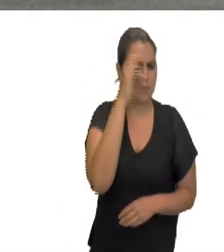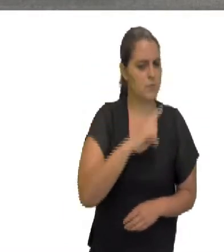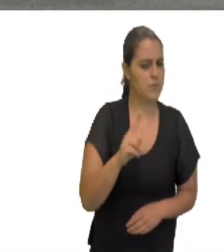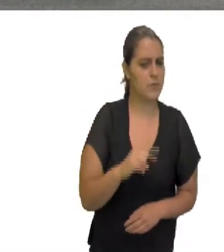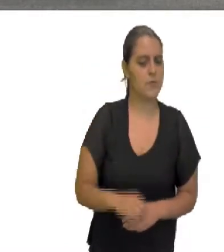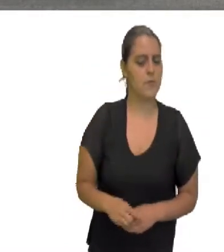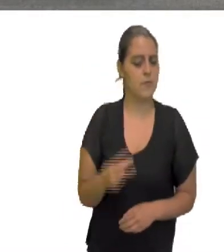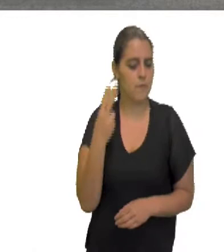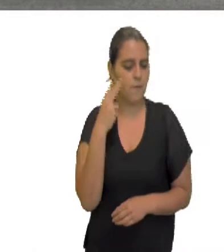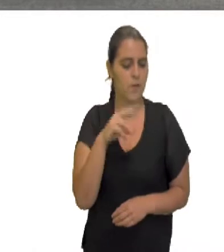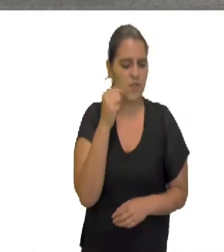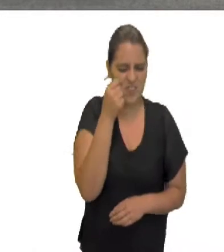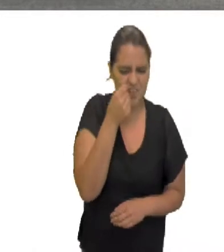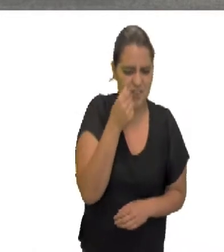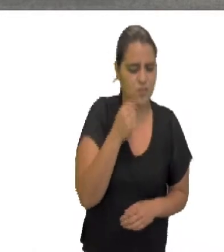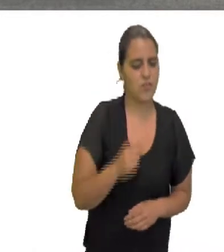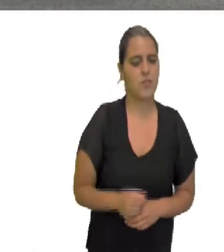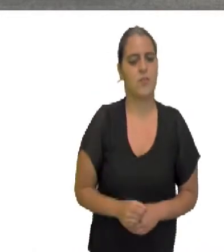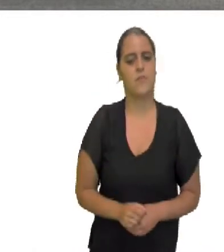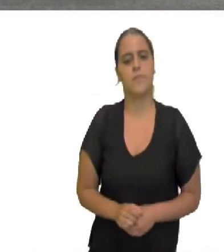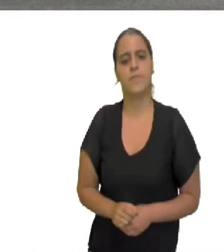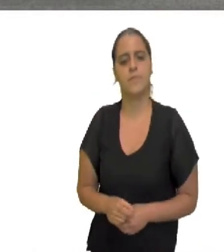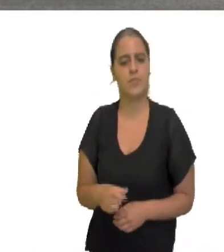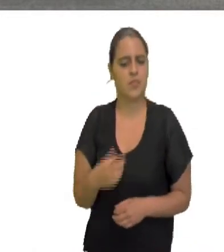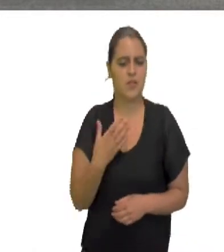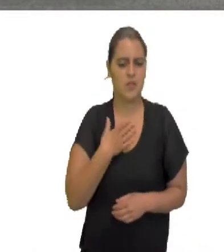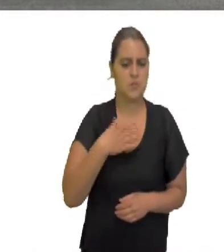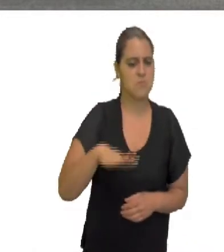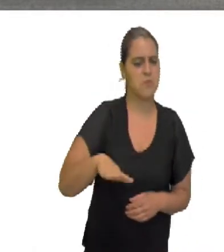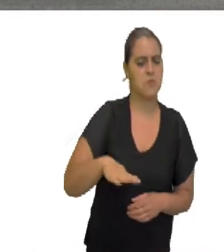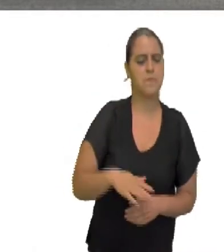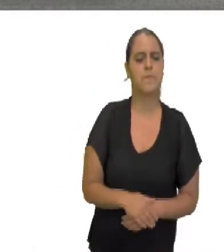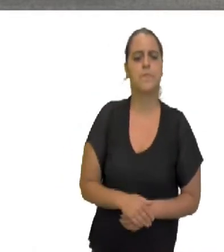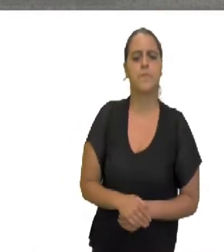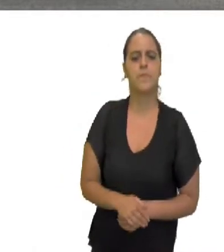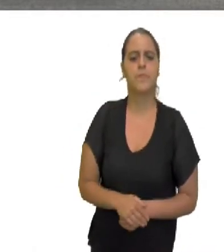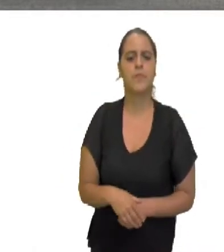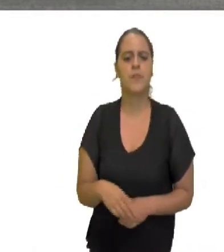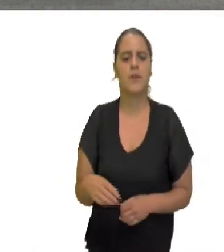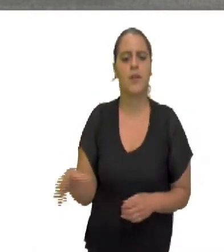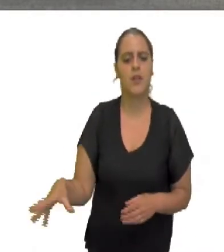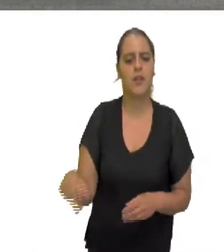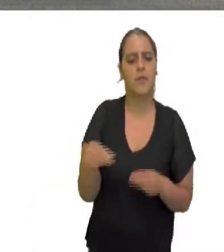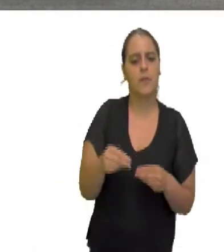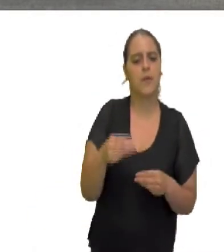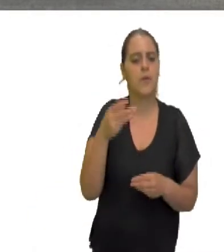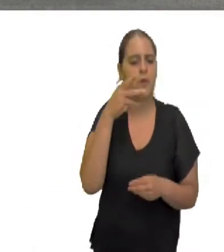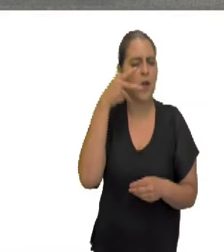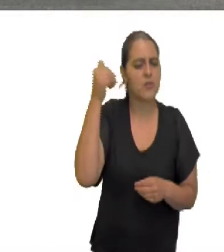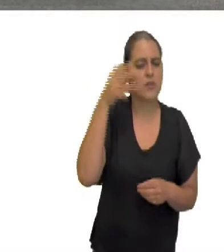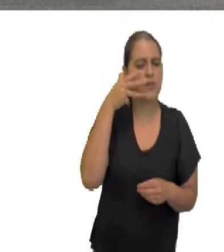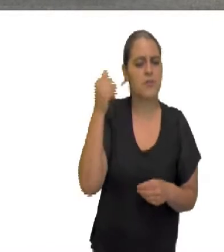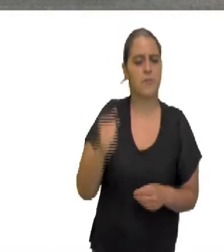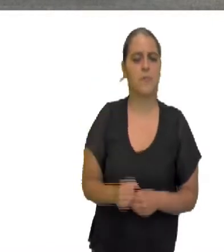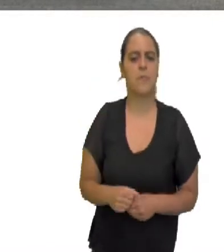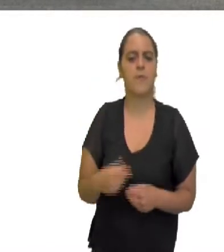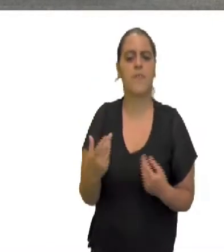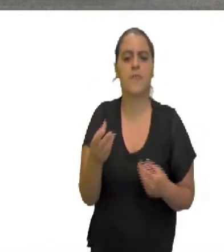a presença deles na casa, que era indesejada. Então ele arrumou os gatos para fazer o